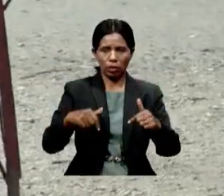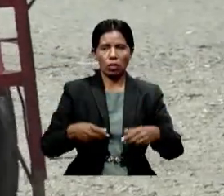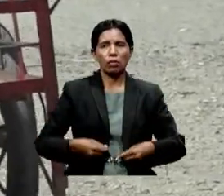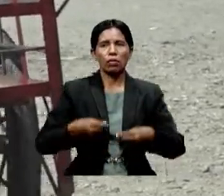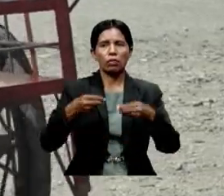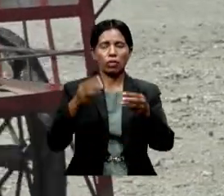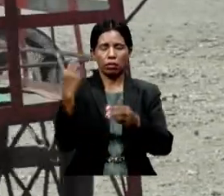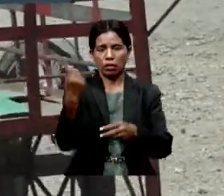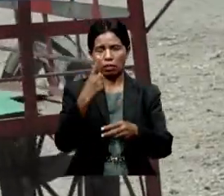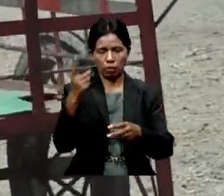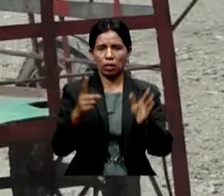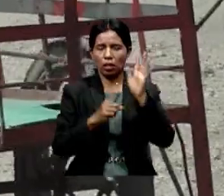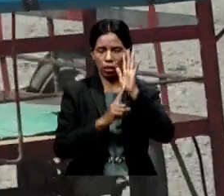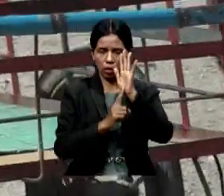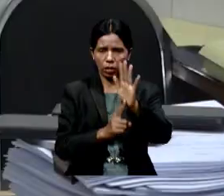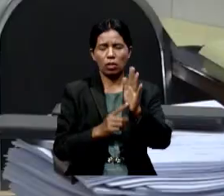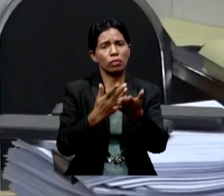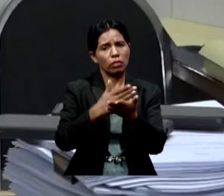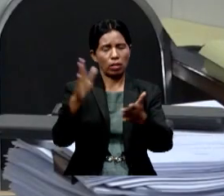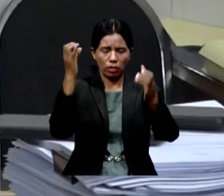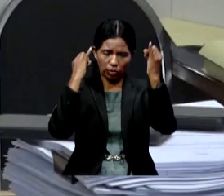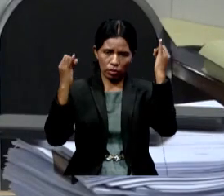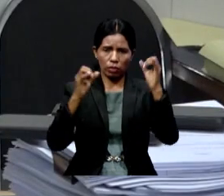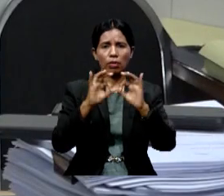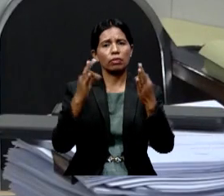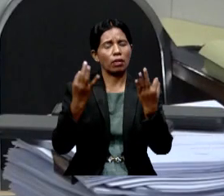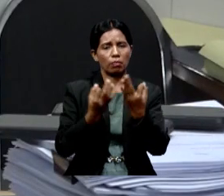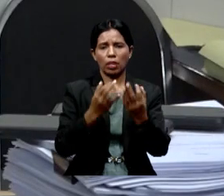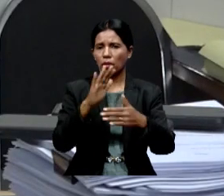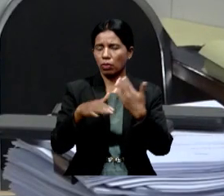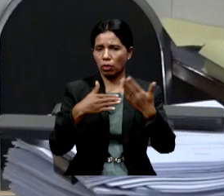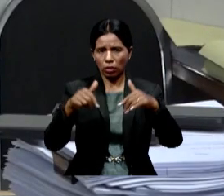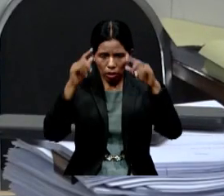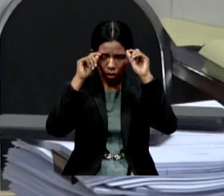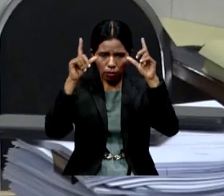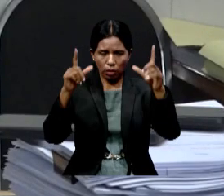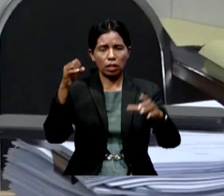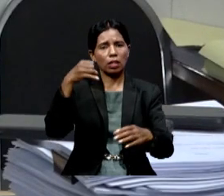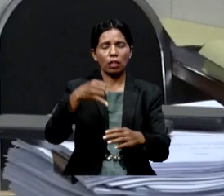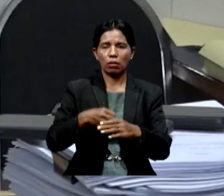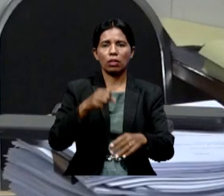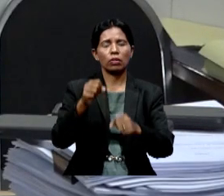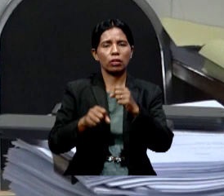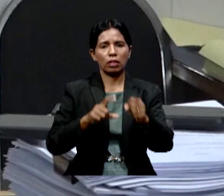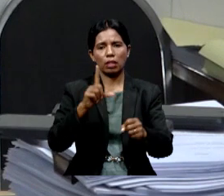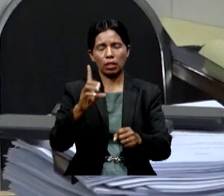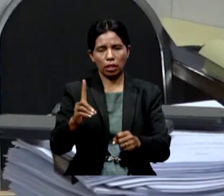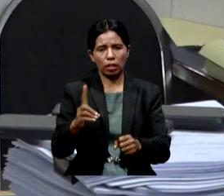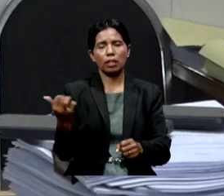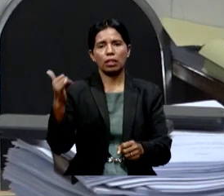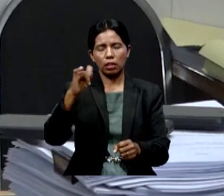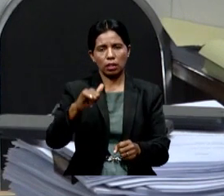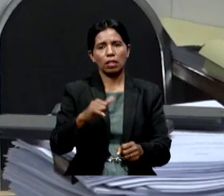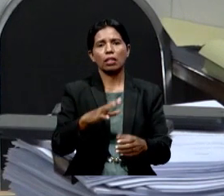fatin publicação for sensibilização ba família tuhoti e Timor larantomak inclui sociedade sira lili escola